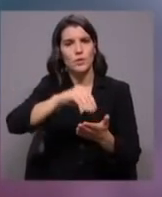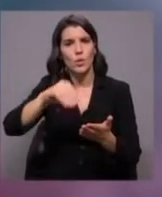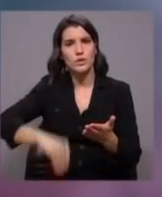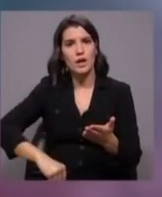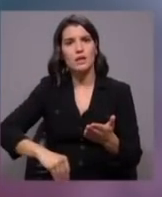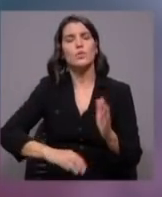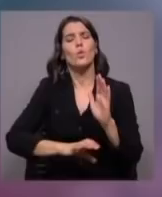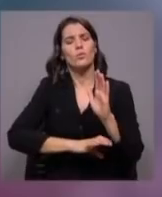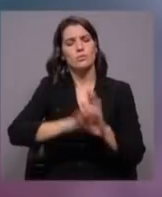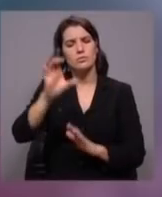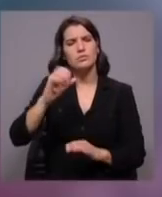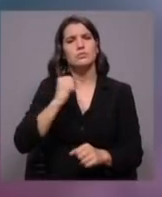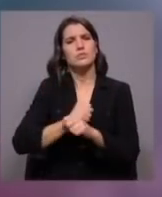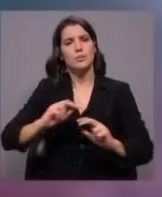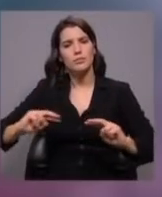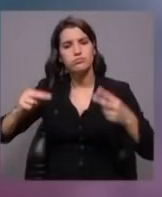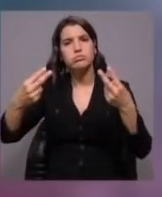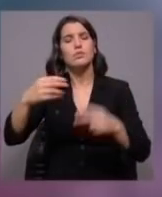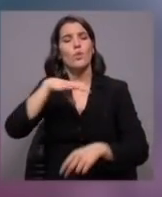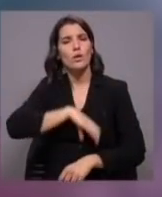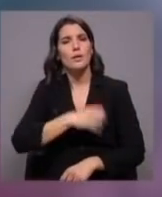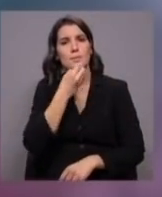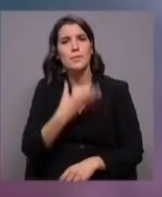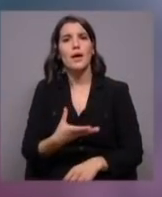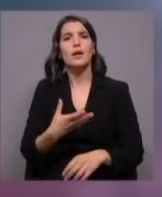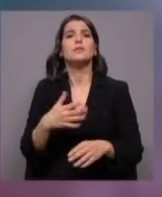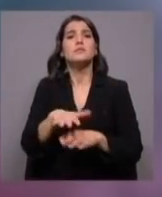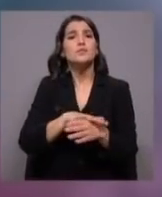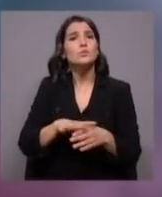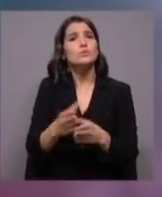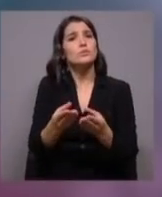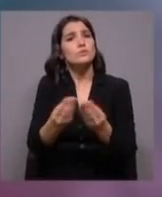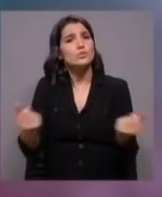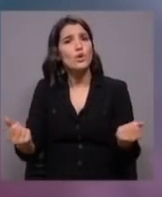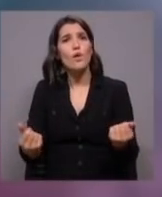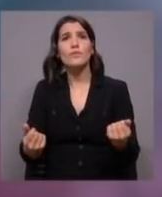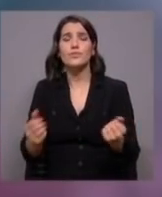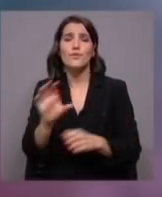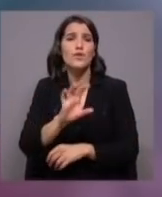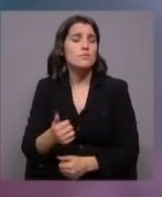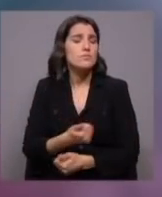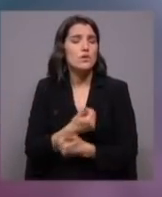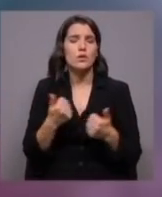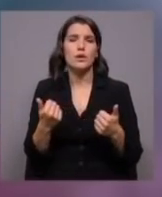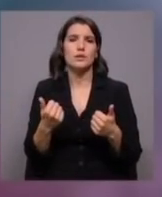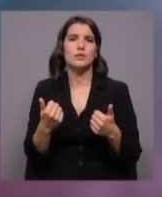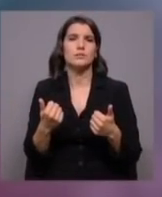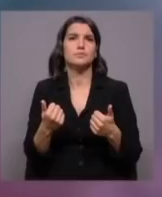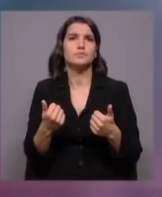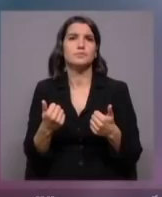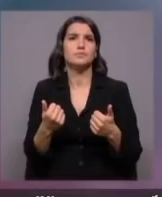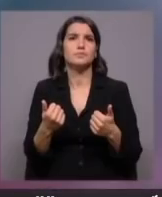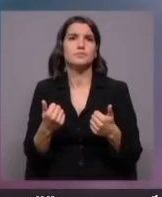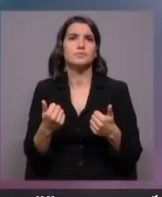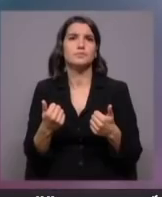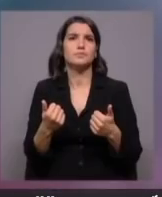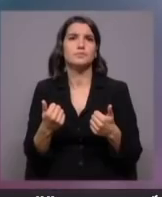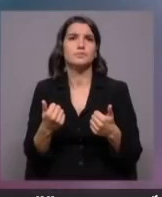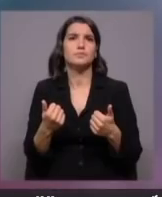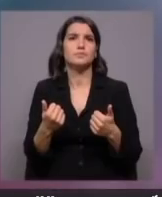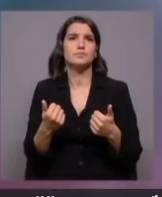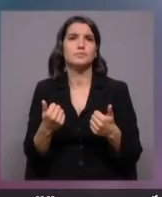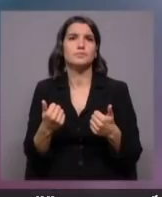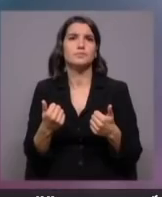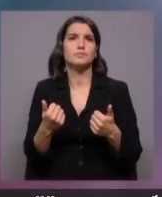de carreira e salariais para que eles possam resolver a situação dos utentes da melhor maneira possível em centros de saúde. Mas isto,